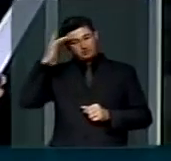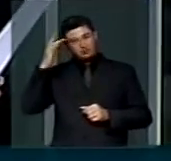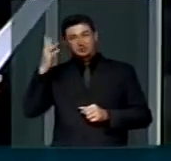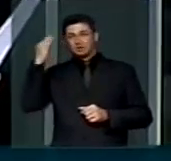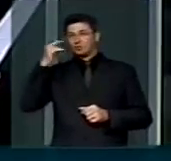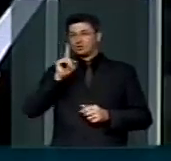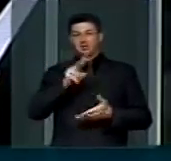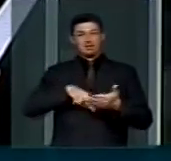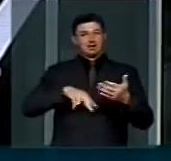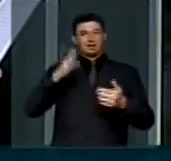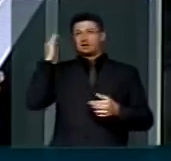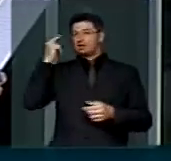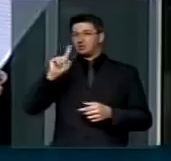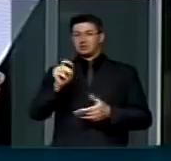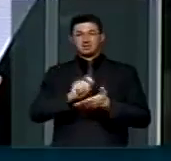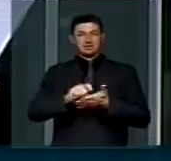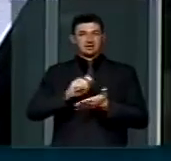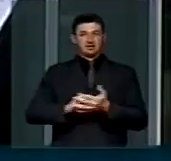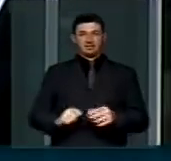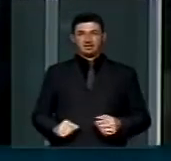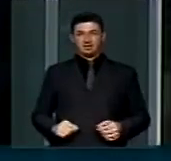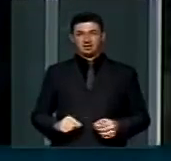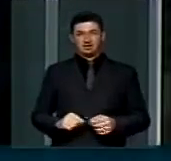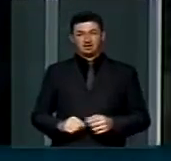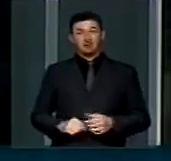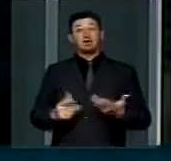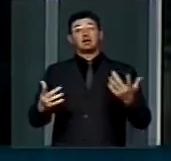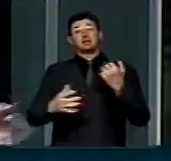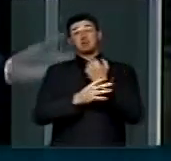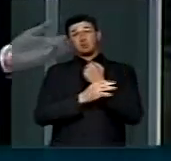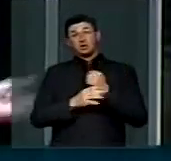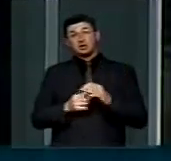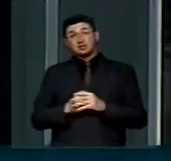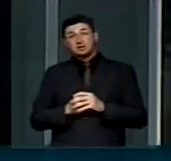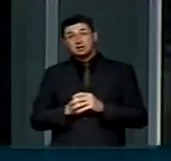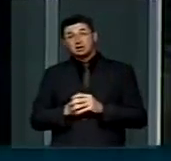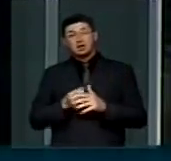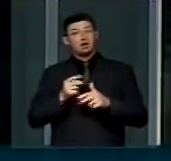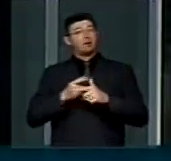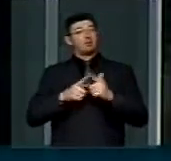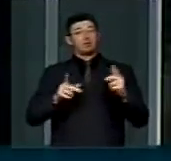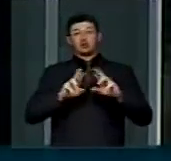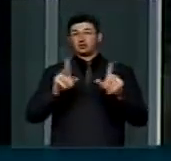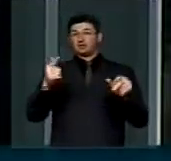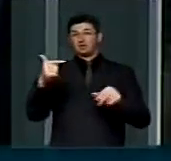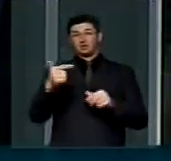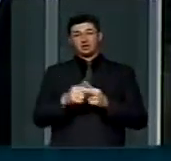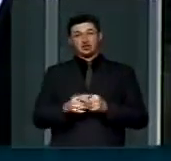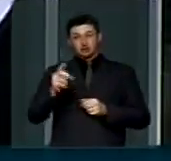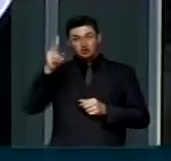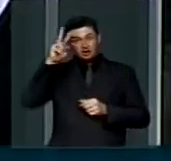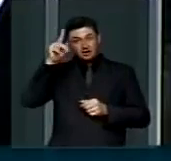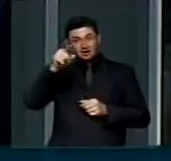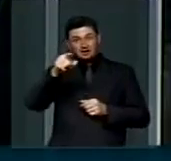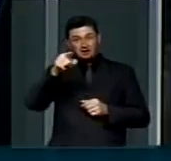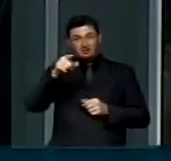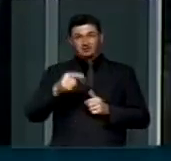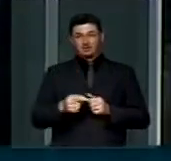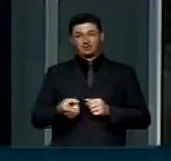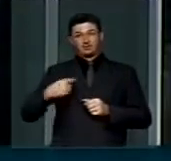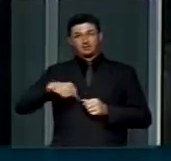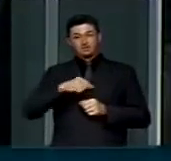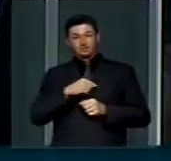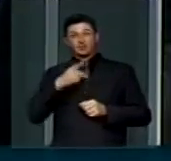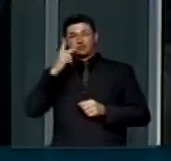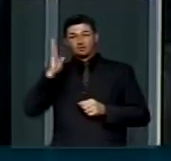ler nem escrever. O que podemos dizer da segurança? A situação não é diferente. Apenas lembrando que o que dissemos